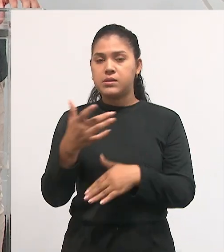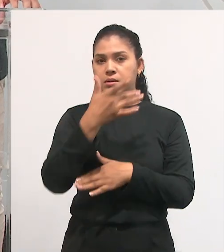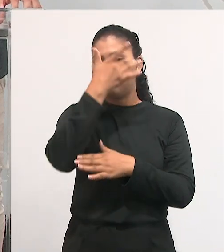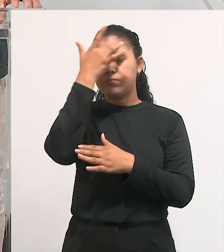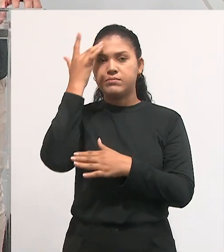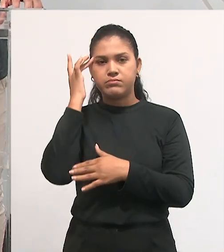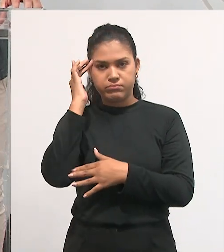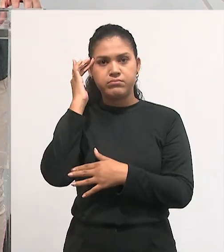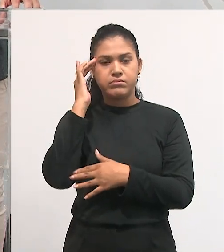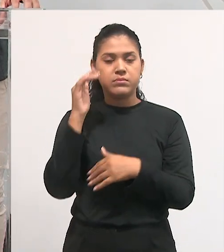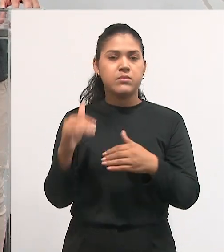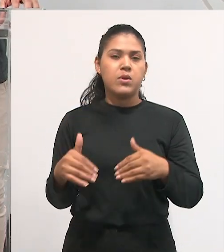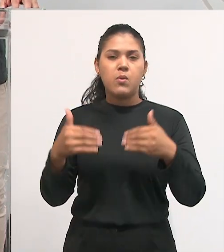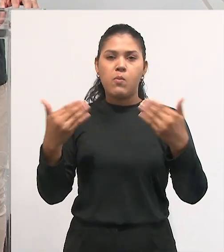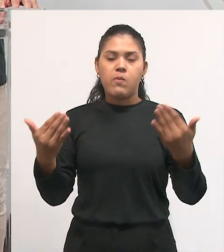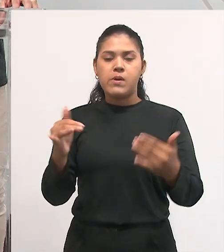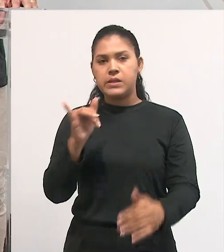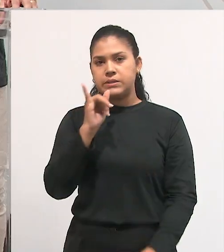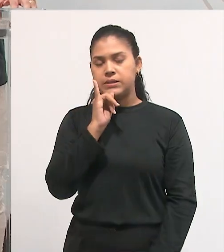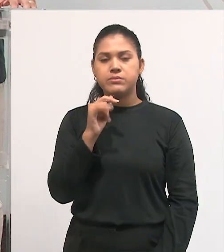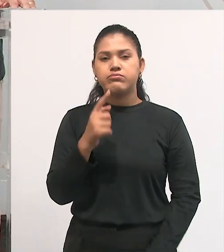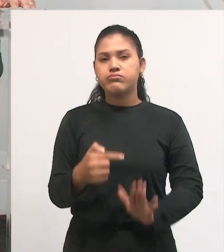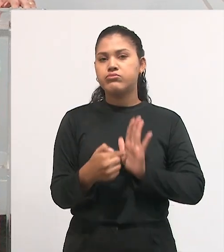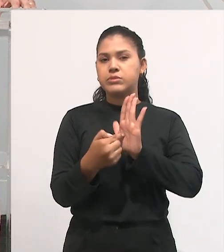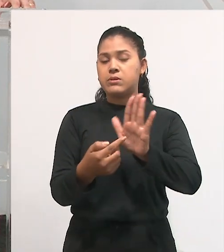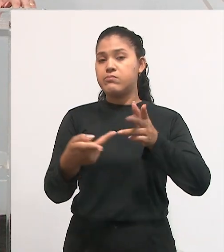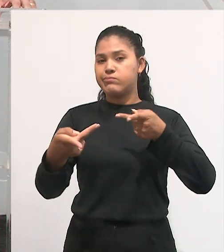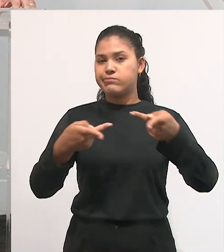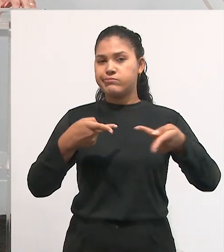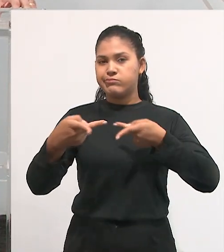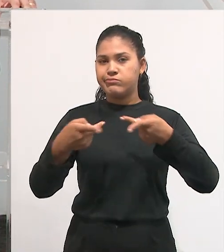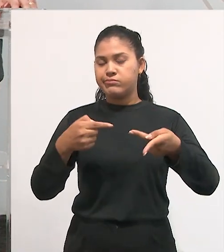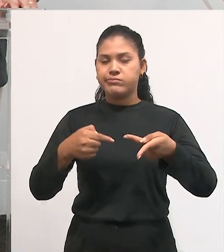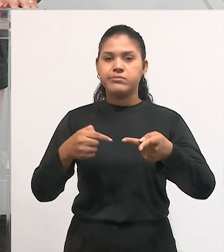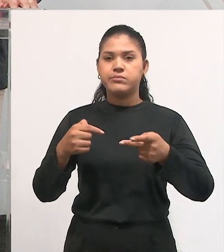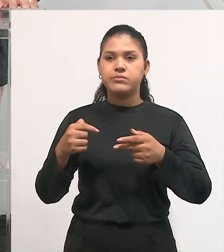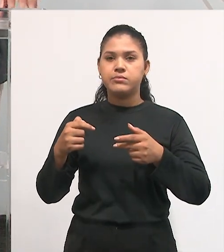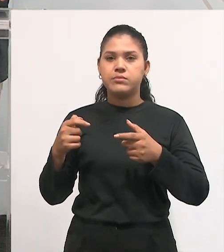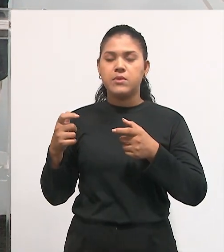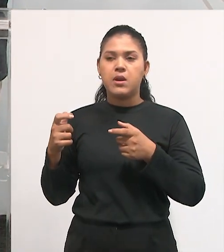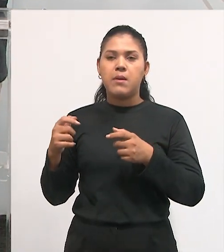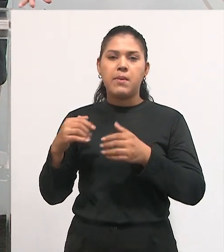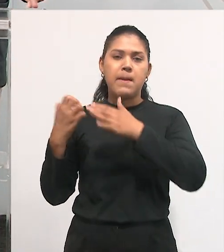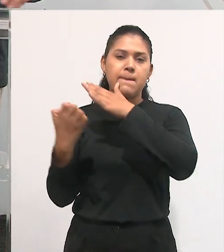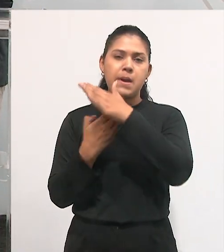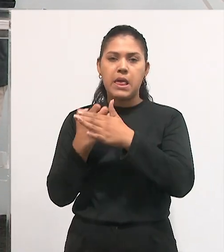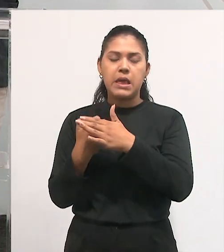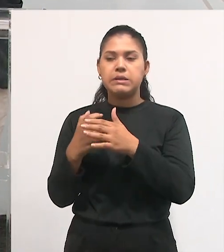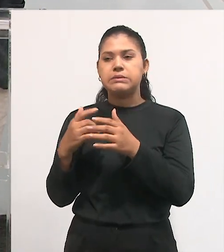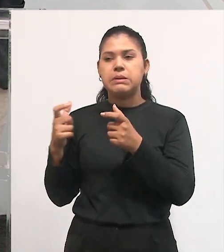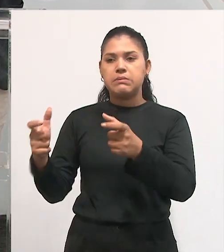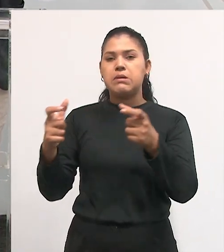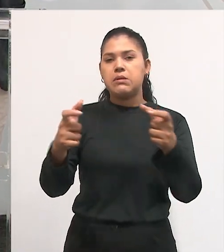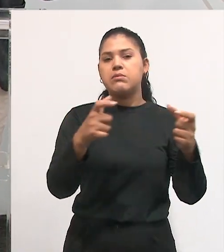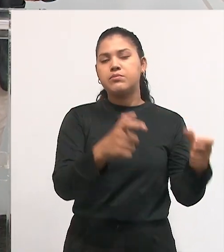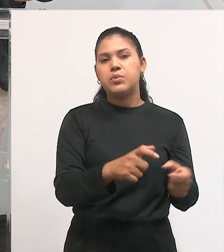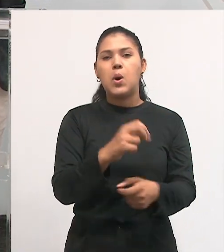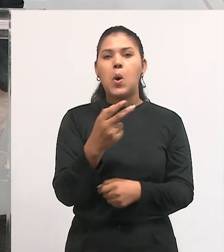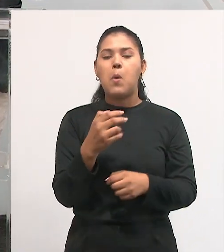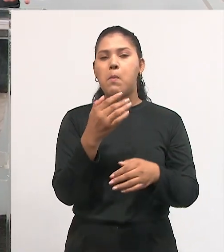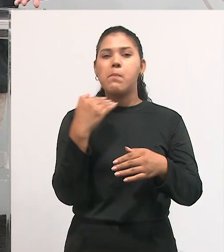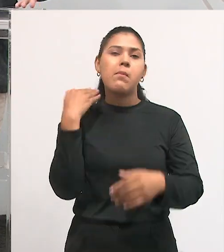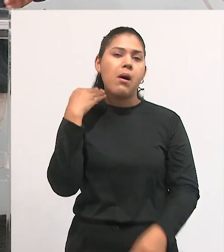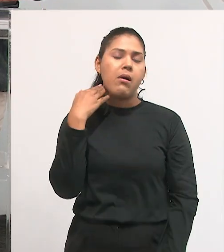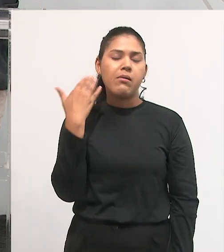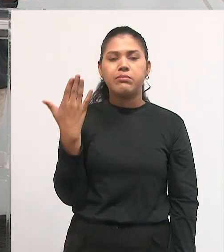Então, quando você, por exemplo, for apresentar algum projeto para algum stakeholder, um empresário, uma financiadora,